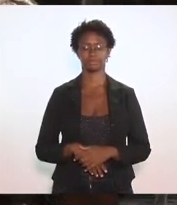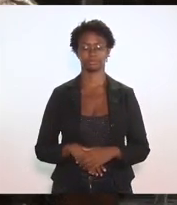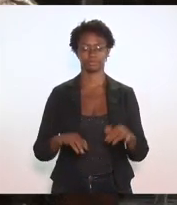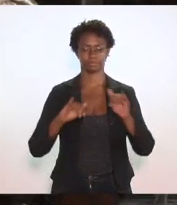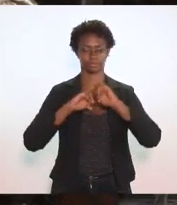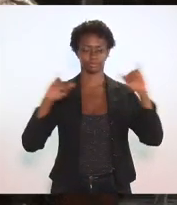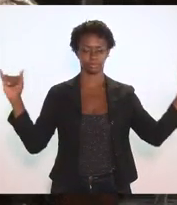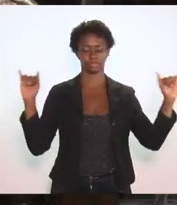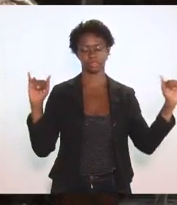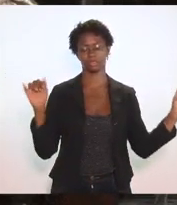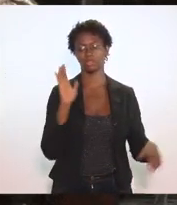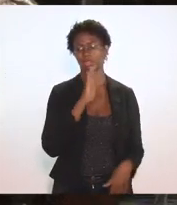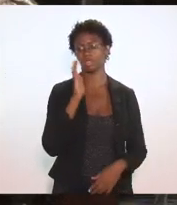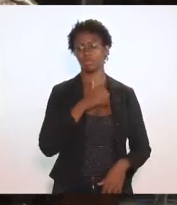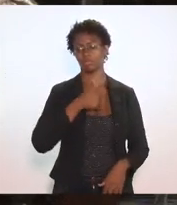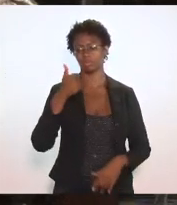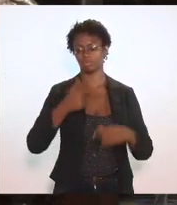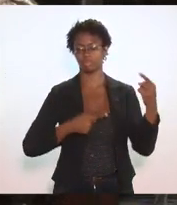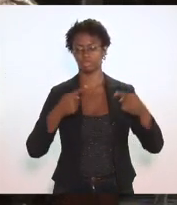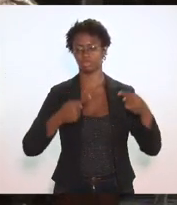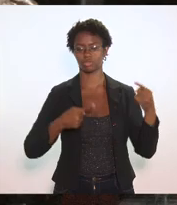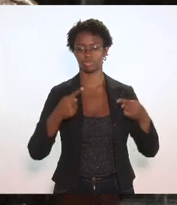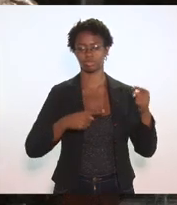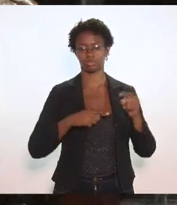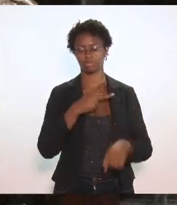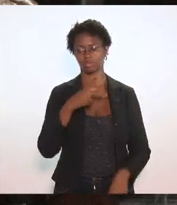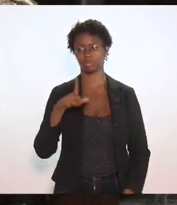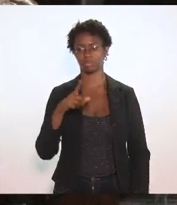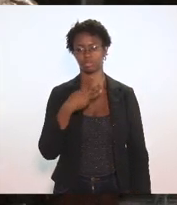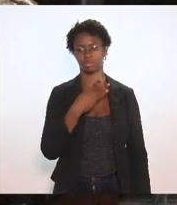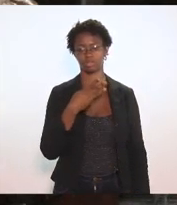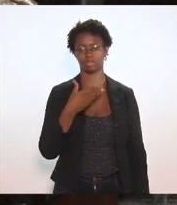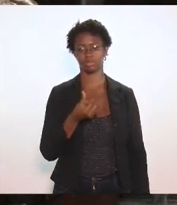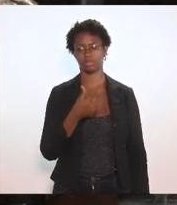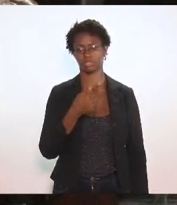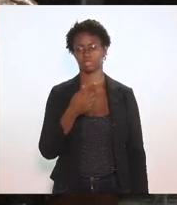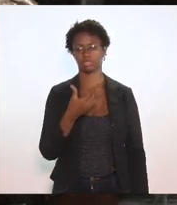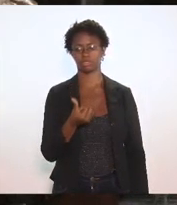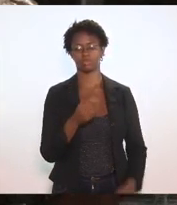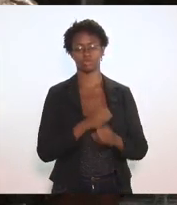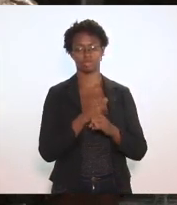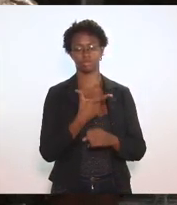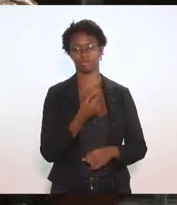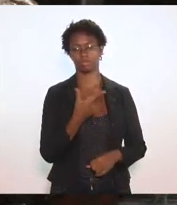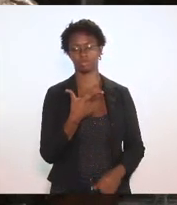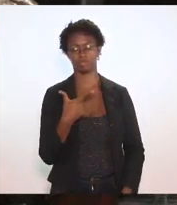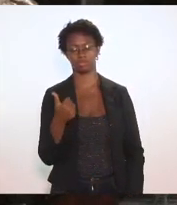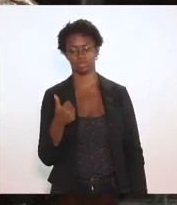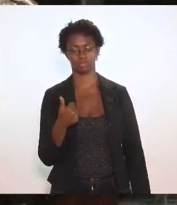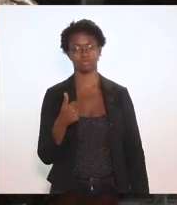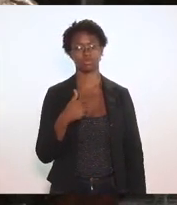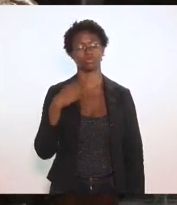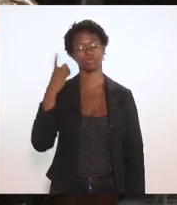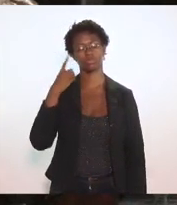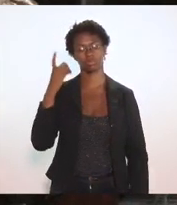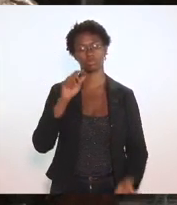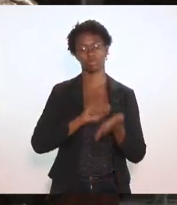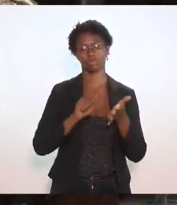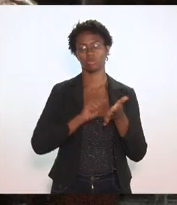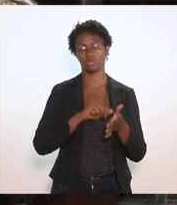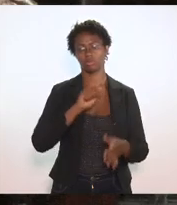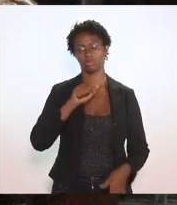Anuncio, em tramitação ordinária, em primeira discussão, projeto de lei 3676 de 21, de autoria do deputado Eurico Júnior, que declara